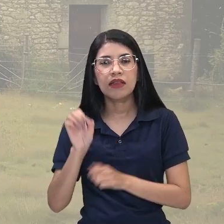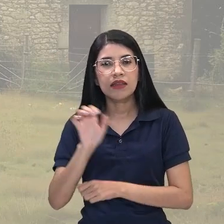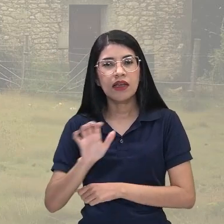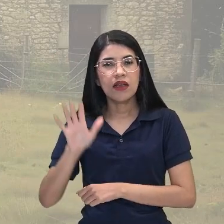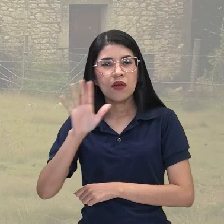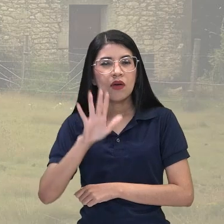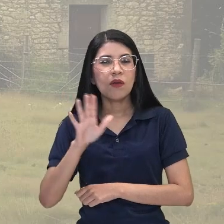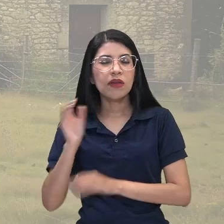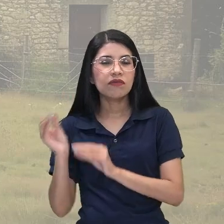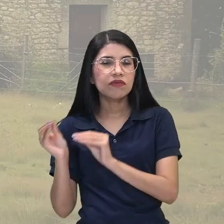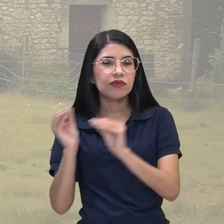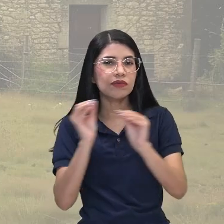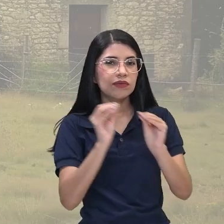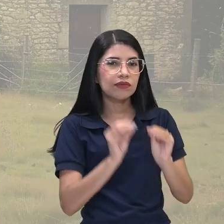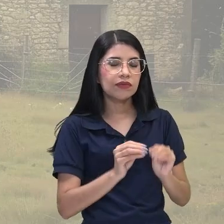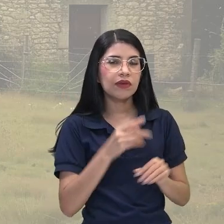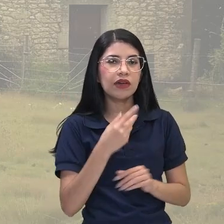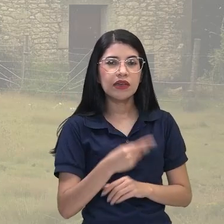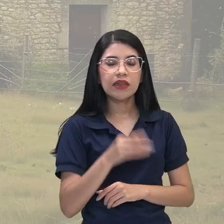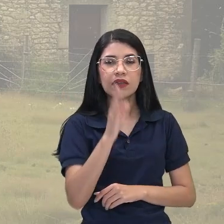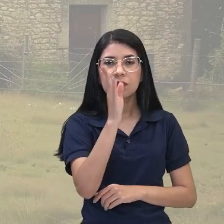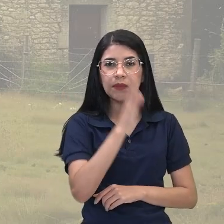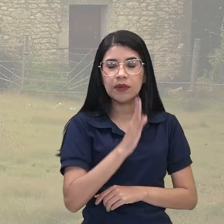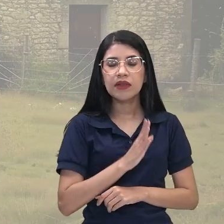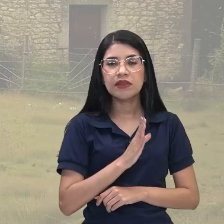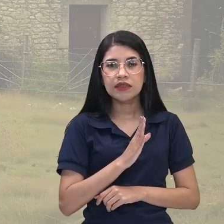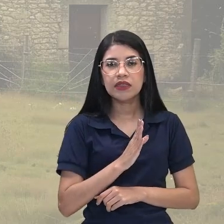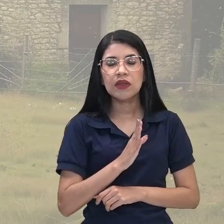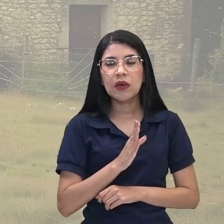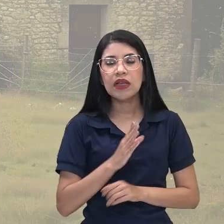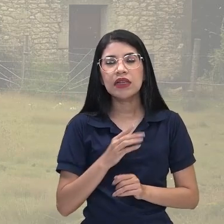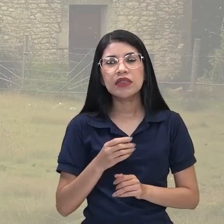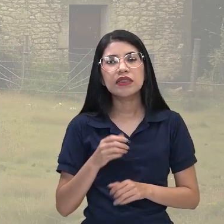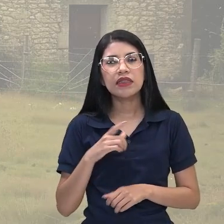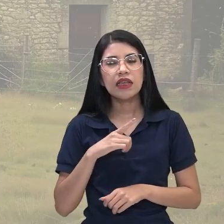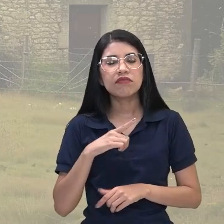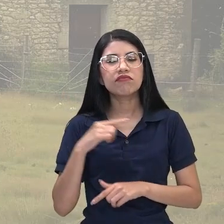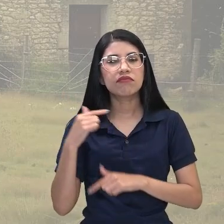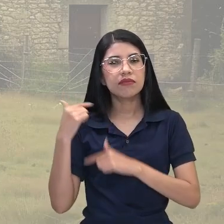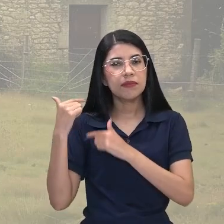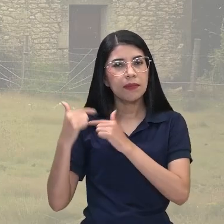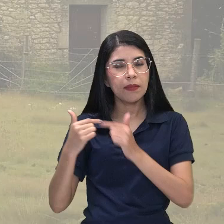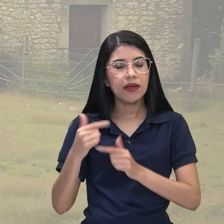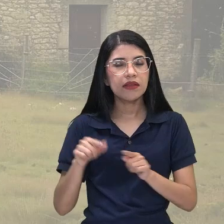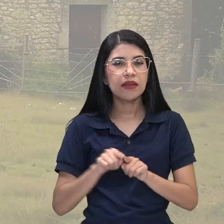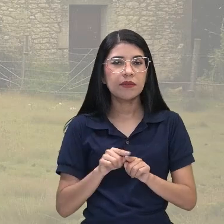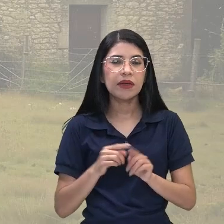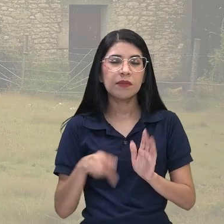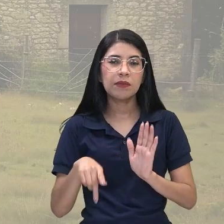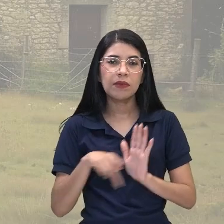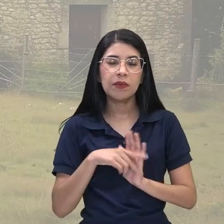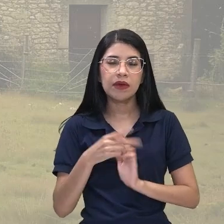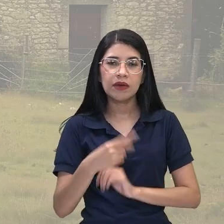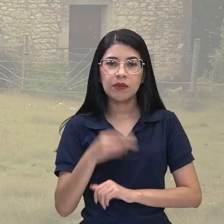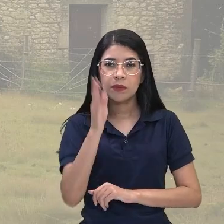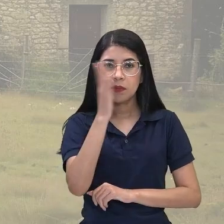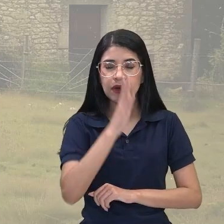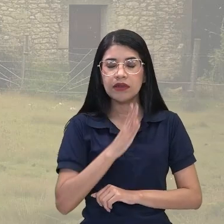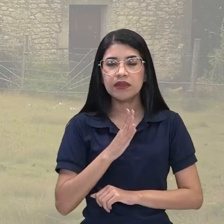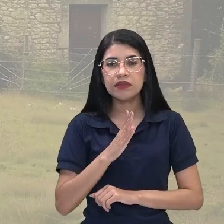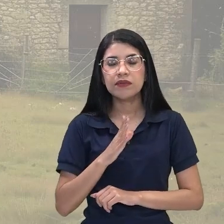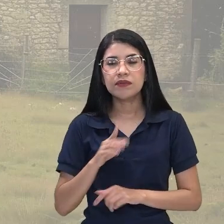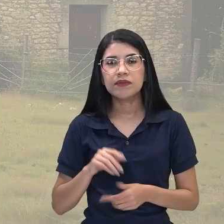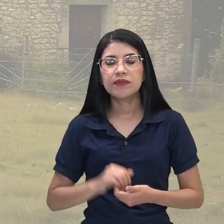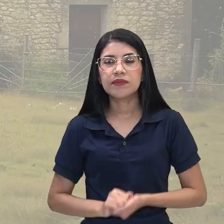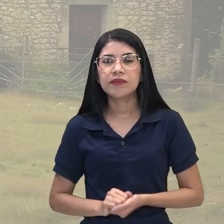foram se formar e trouxeram essa tendência para o Brasil, fazendo